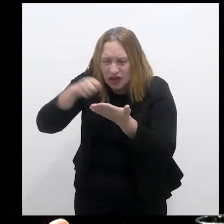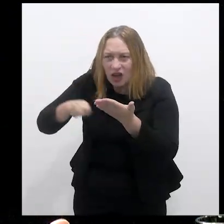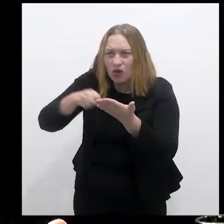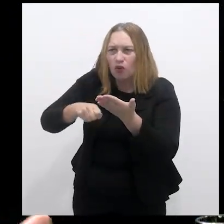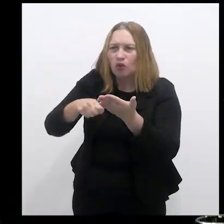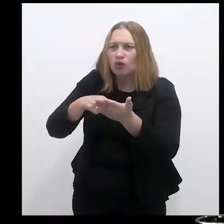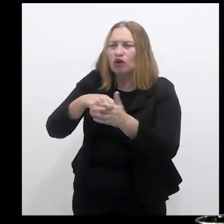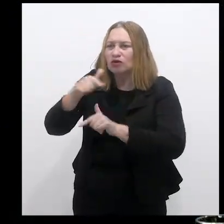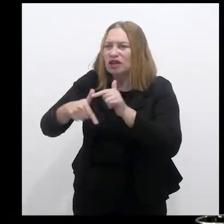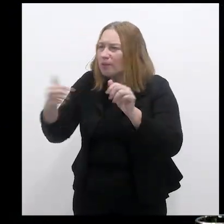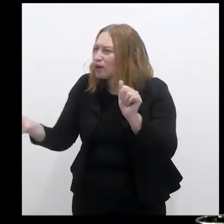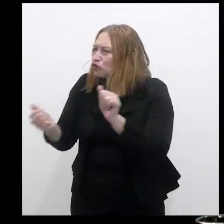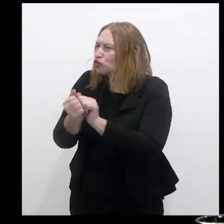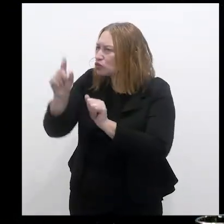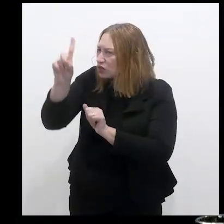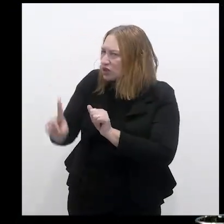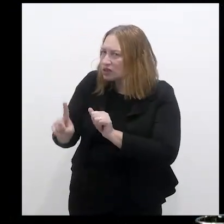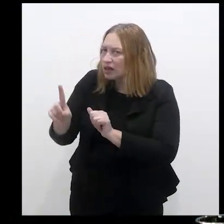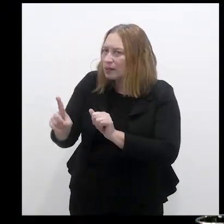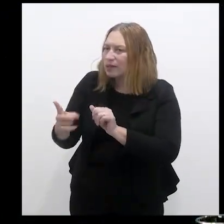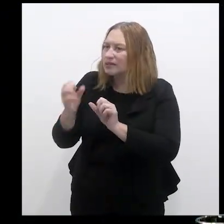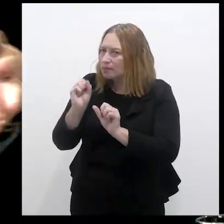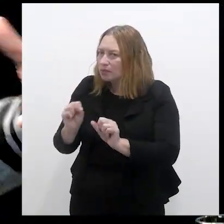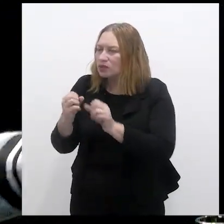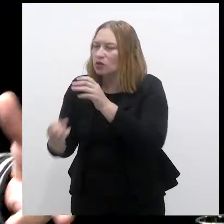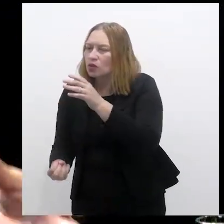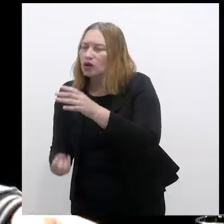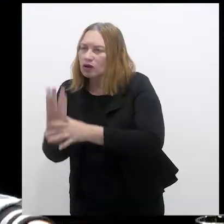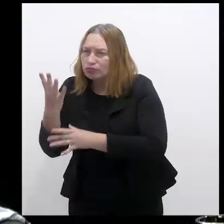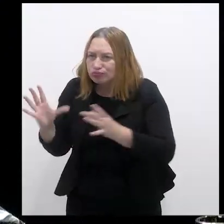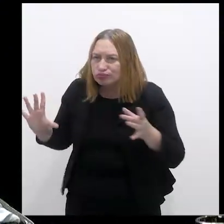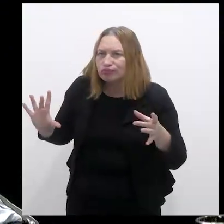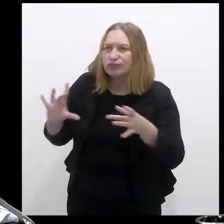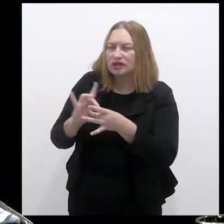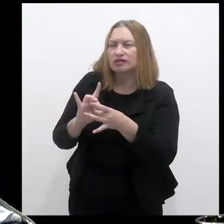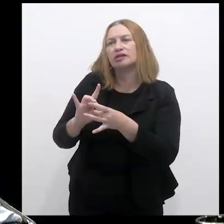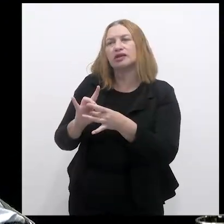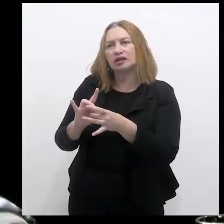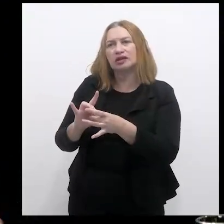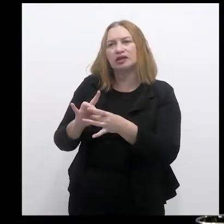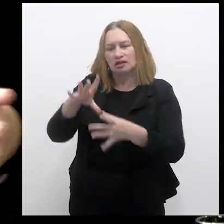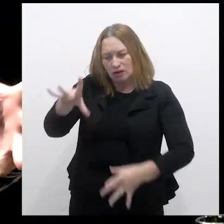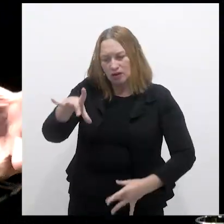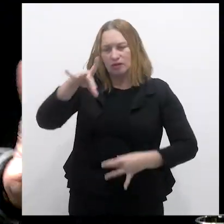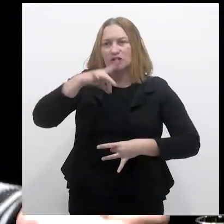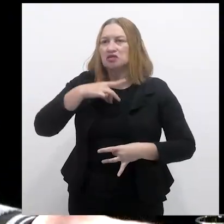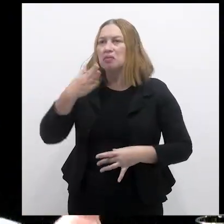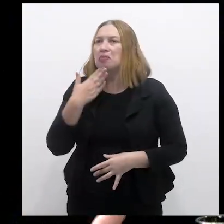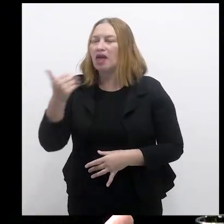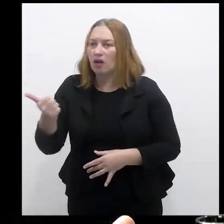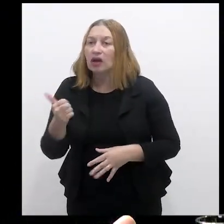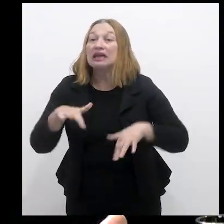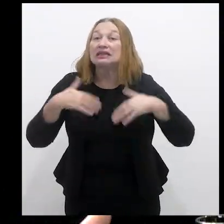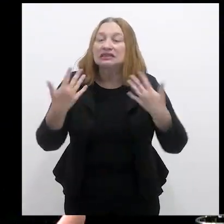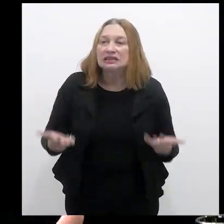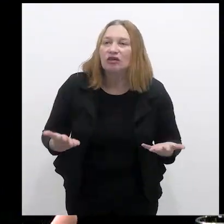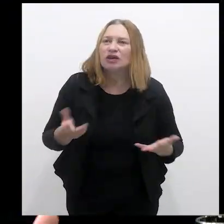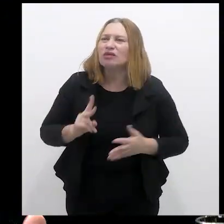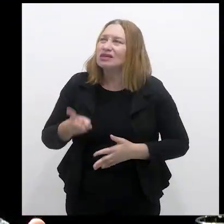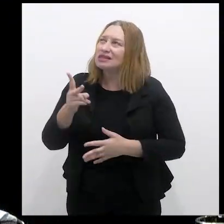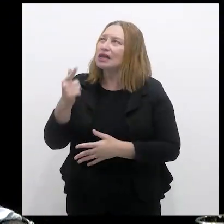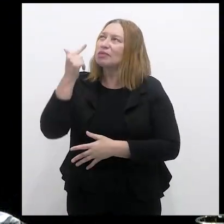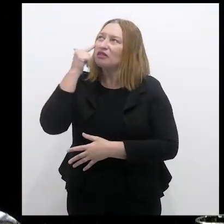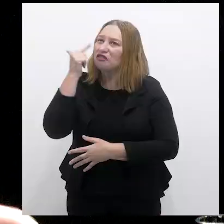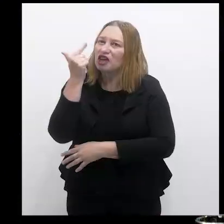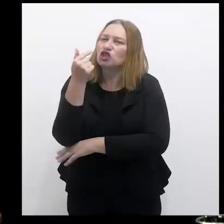pessoa escreveu, do trabalho junto com a direção para tentar compor e para tentar realizar aquele personagem da melhor forma